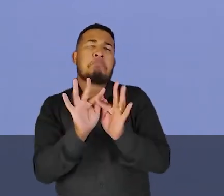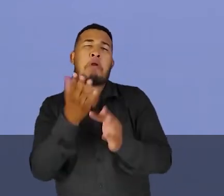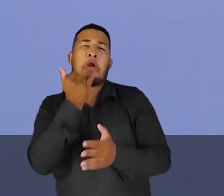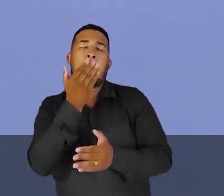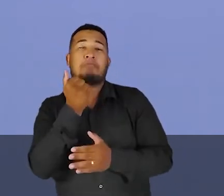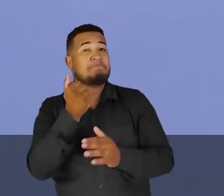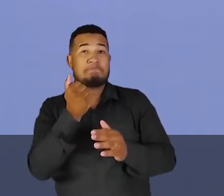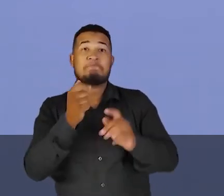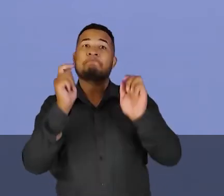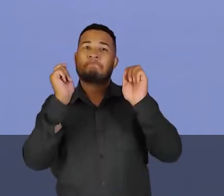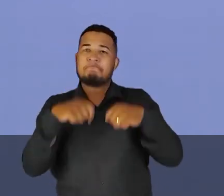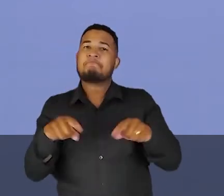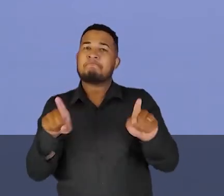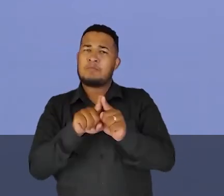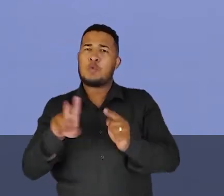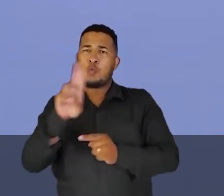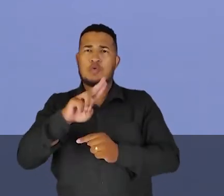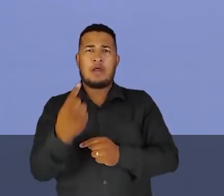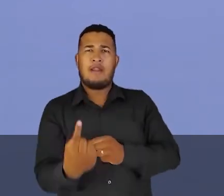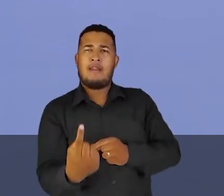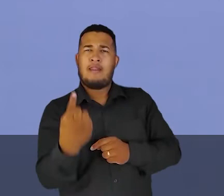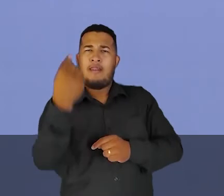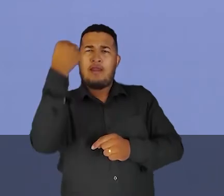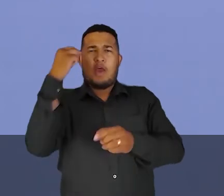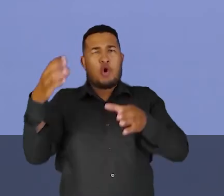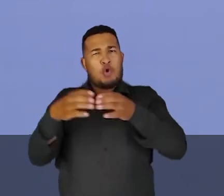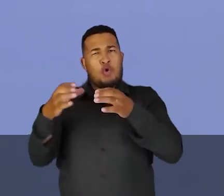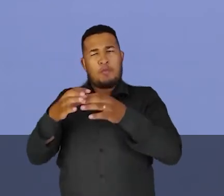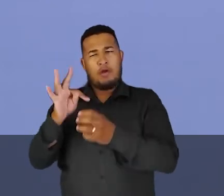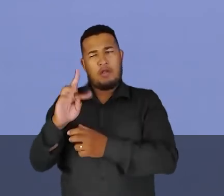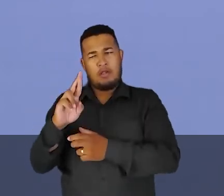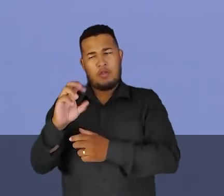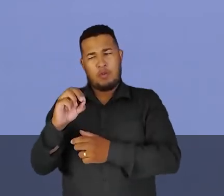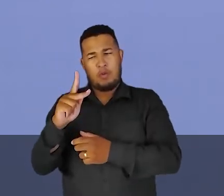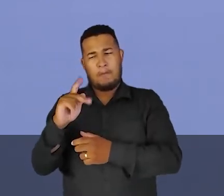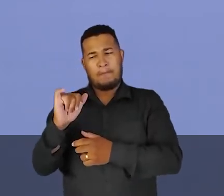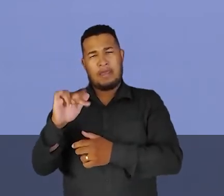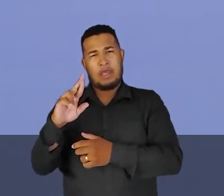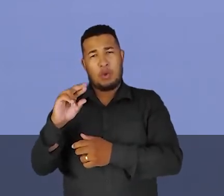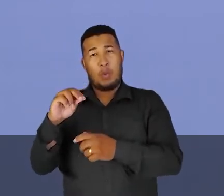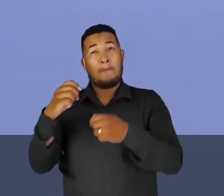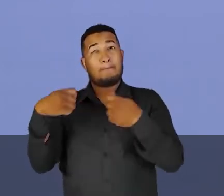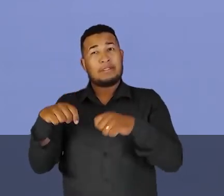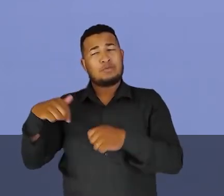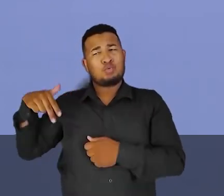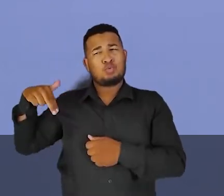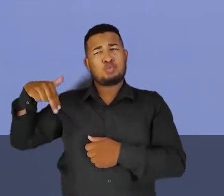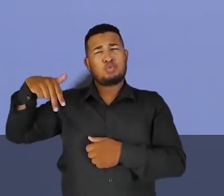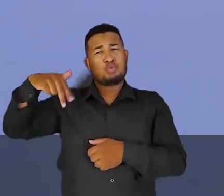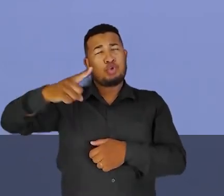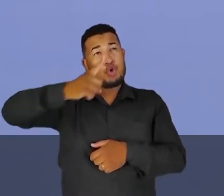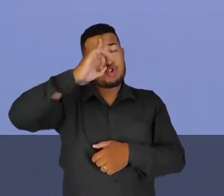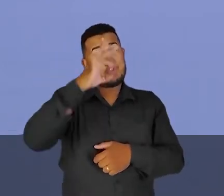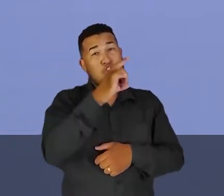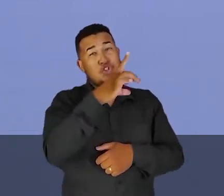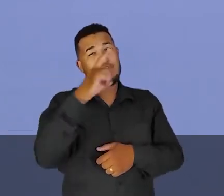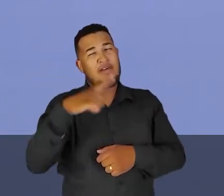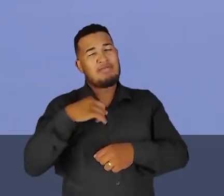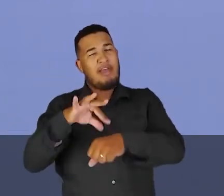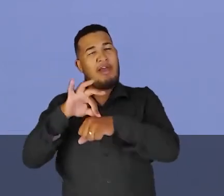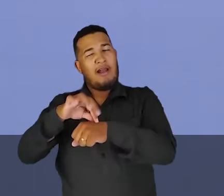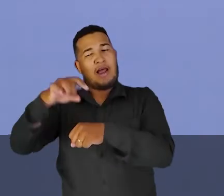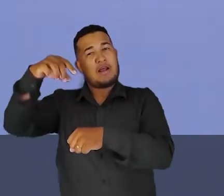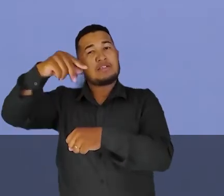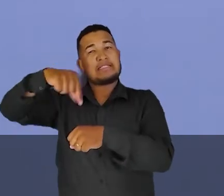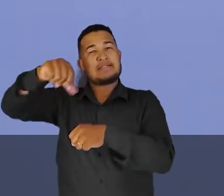como aditivo. Foi muito útil lá na época dos tropeiros, né? Eles tinham que caminhar por dias e dias, levando lá a carne seca deles